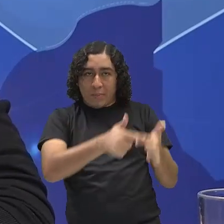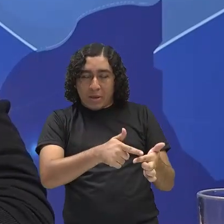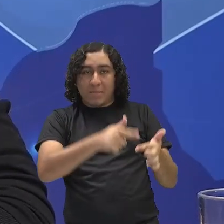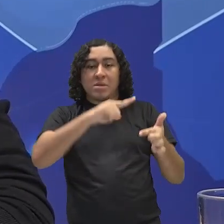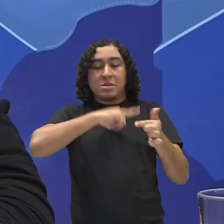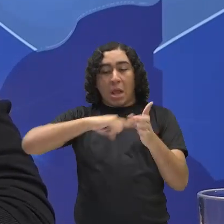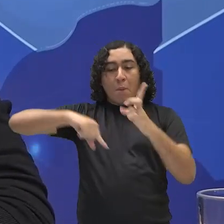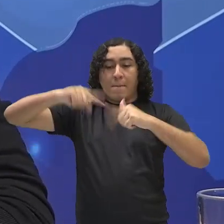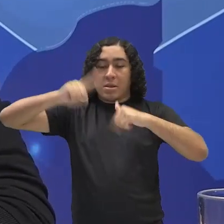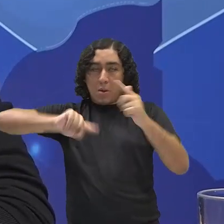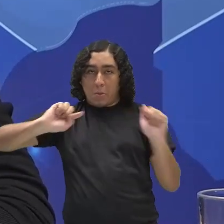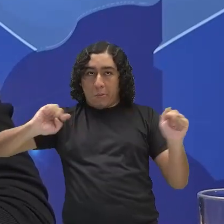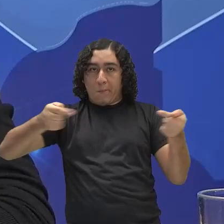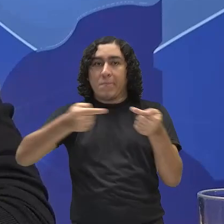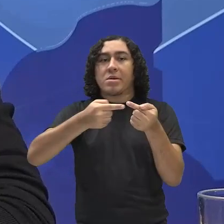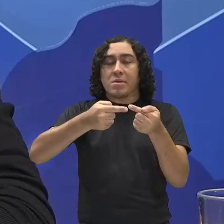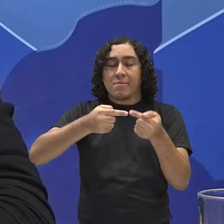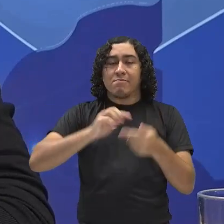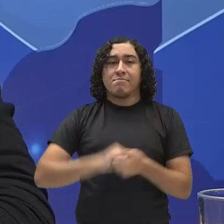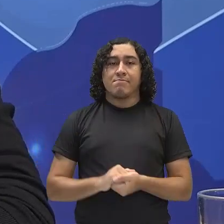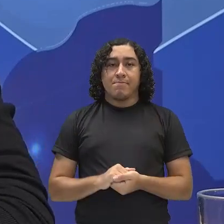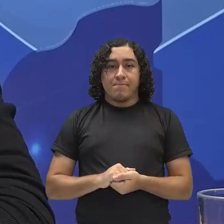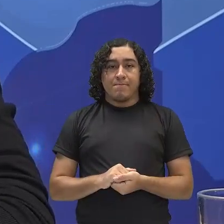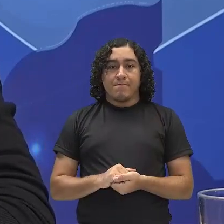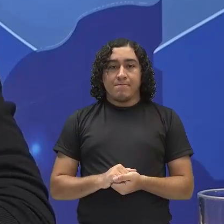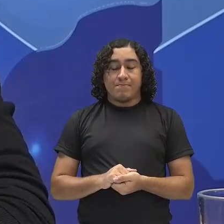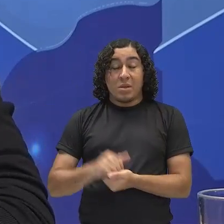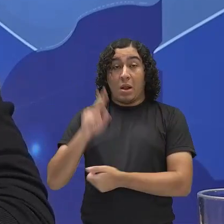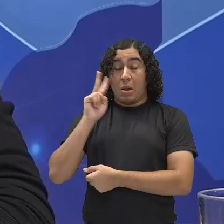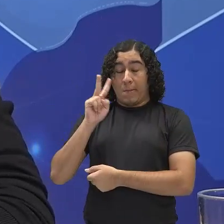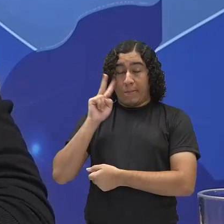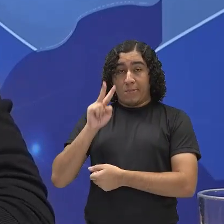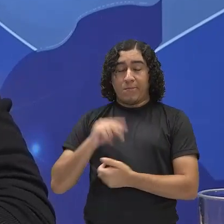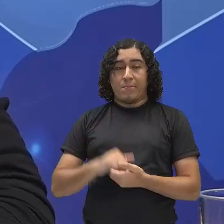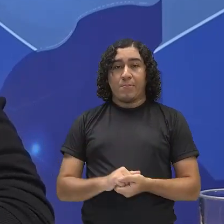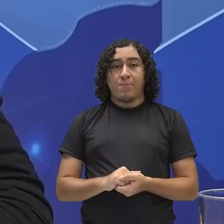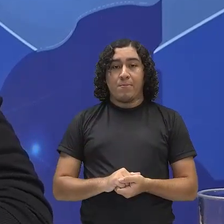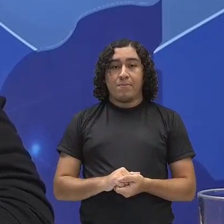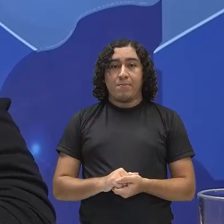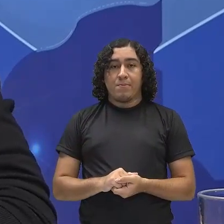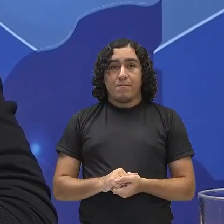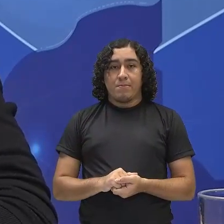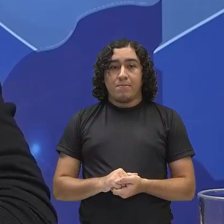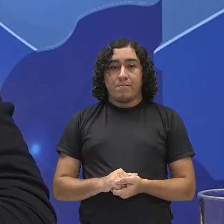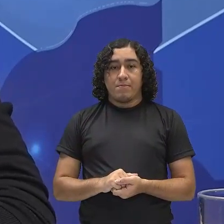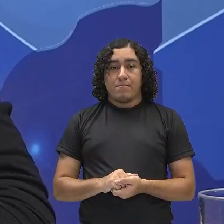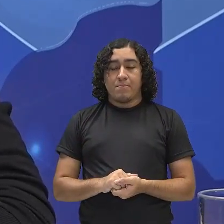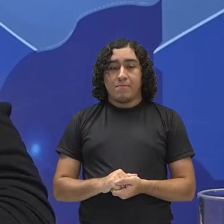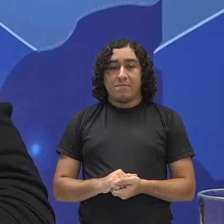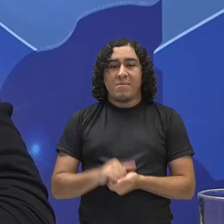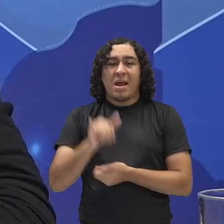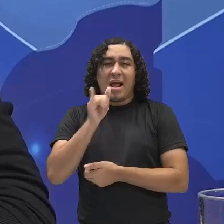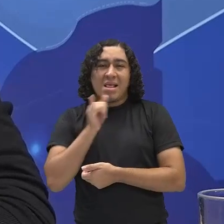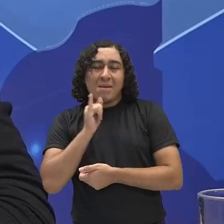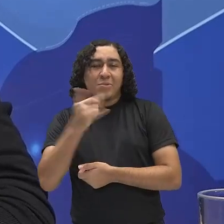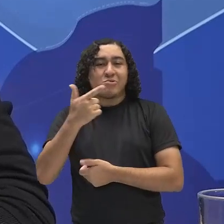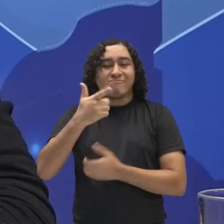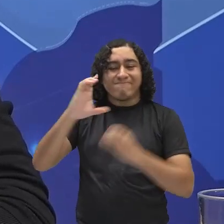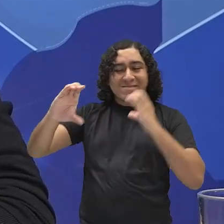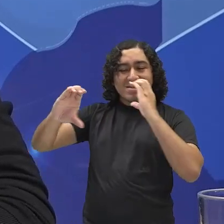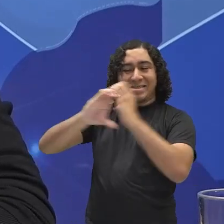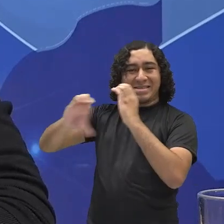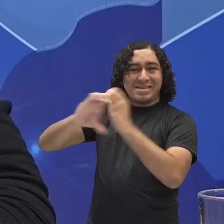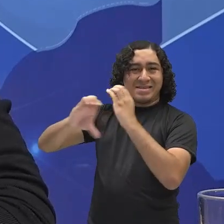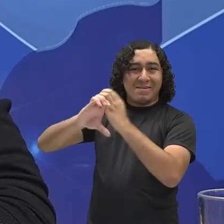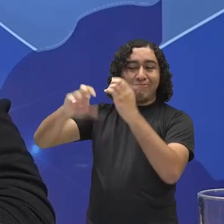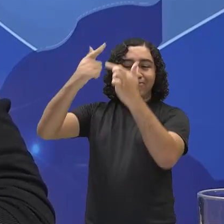equipamento, certo? E por que isso é importante? Vamos supor que não teve ali uma boa colaboração, não teve uma boa comunicação